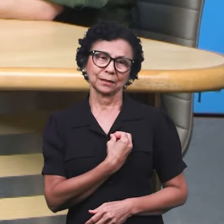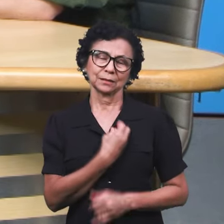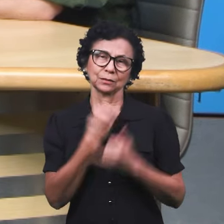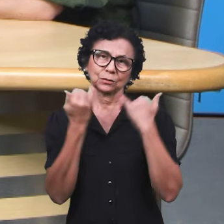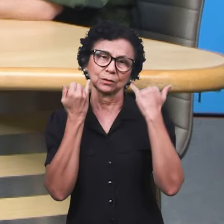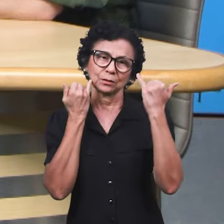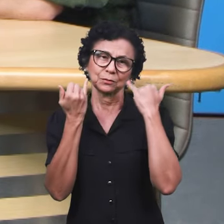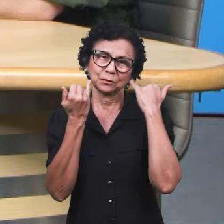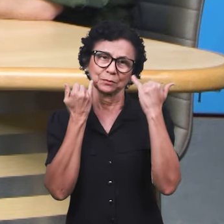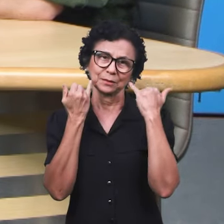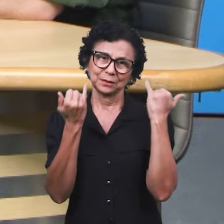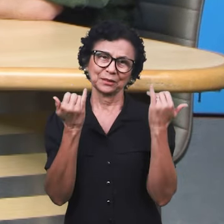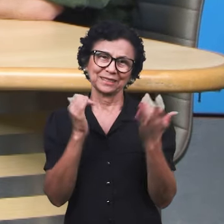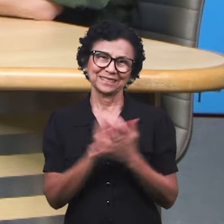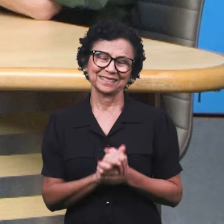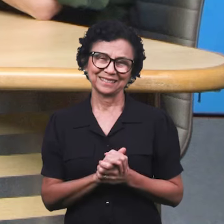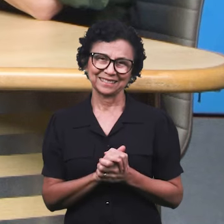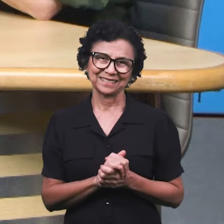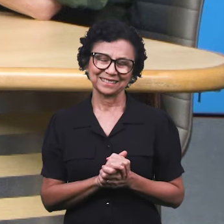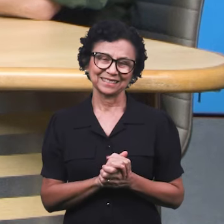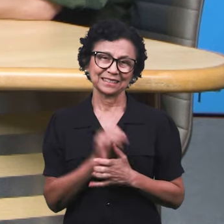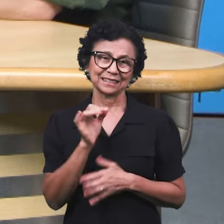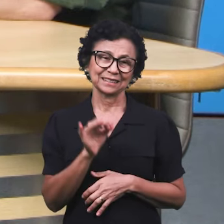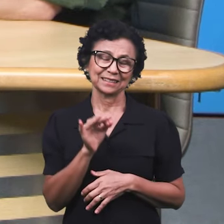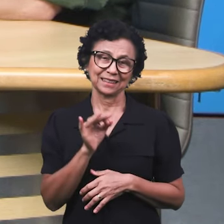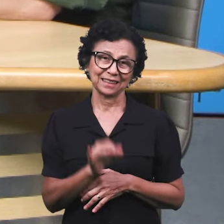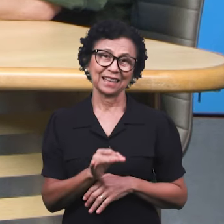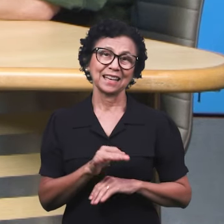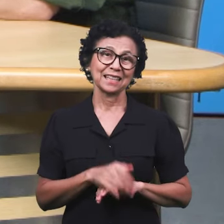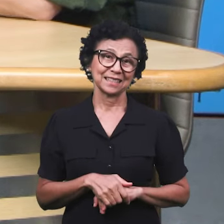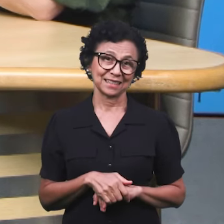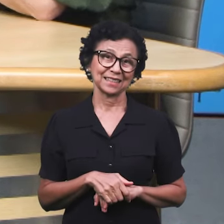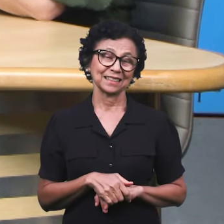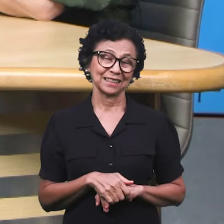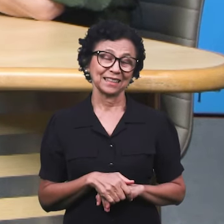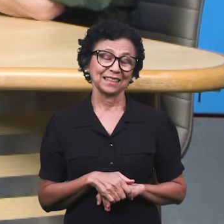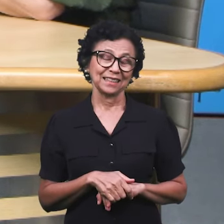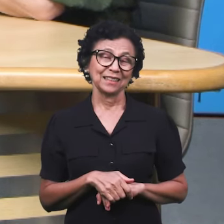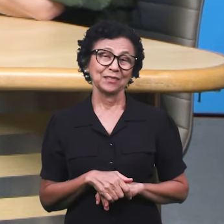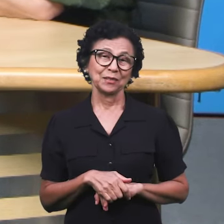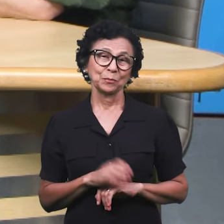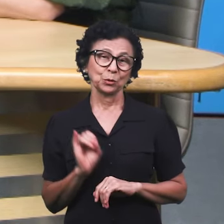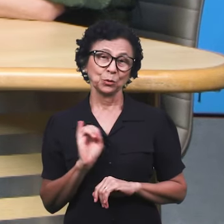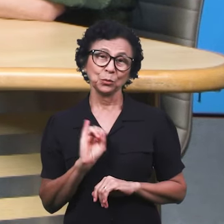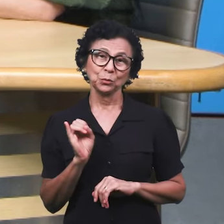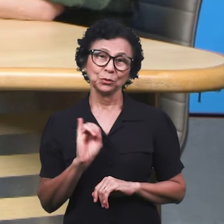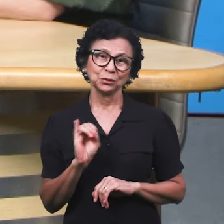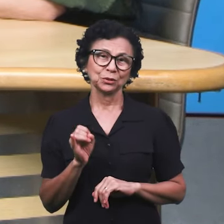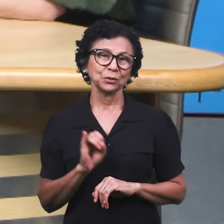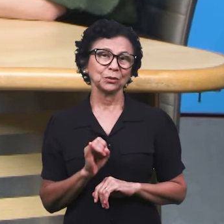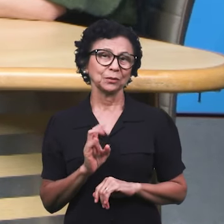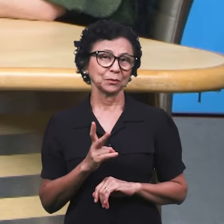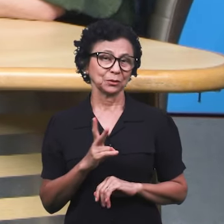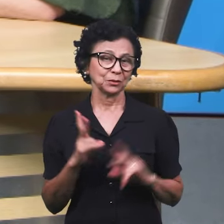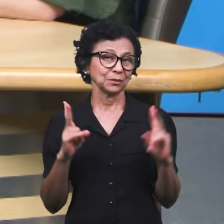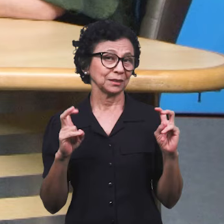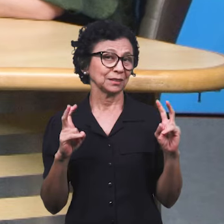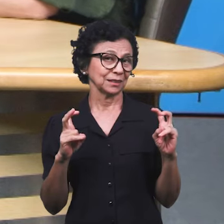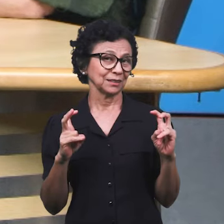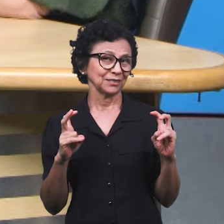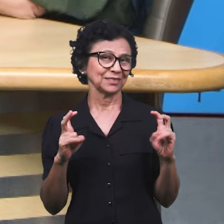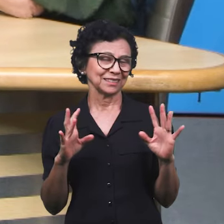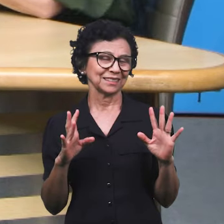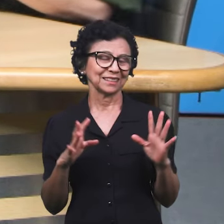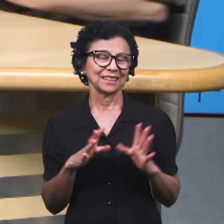tenho certeza que o nosso público aprendeu muito e nós vamos ter mais assuntos para a gente aprender também